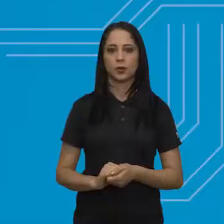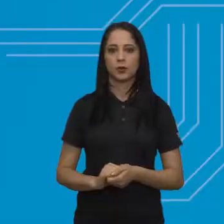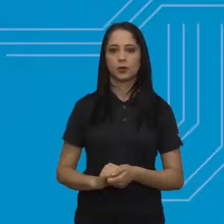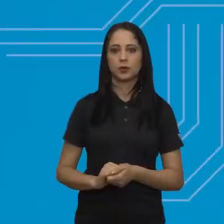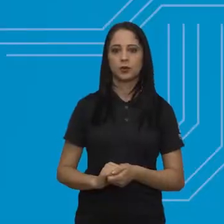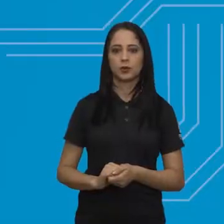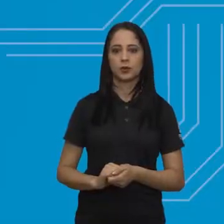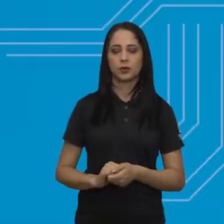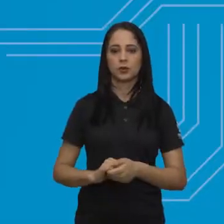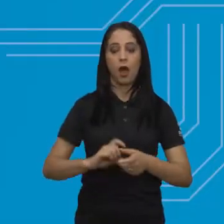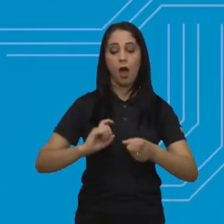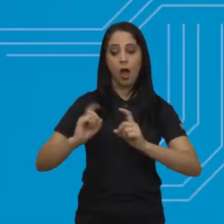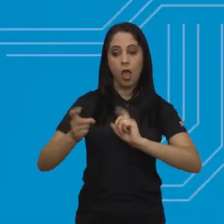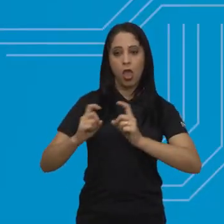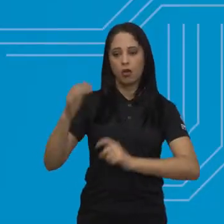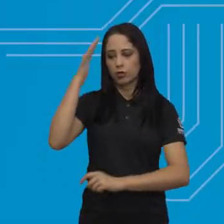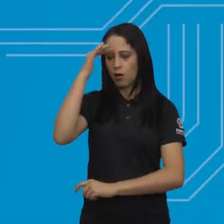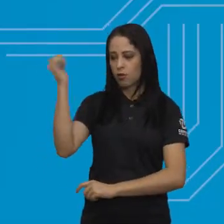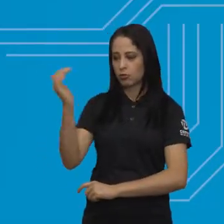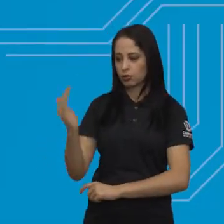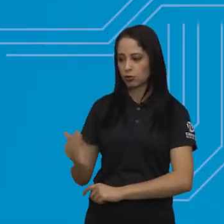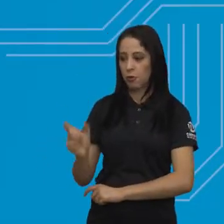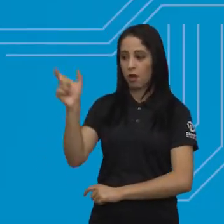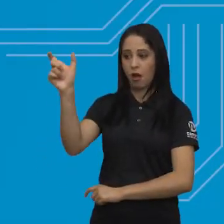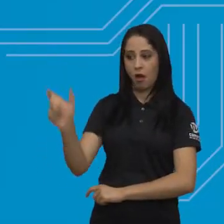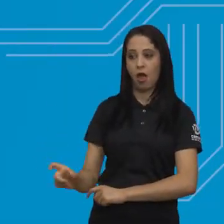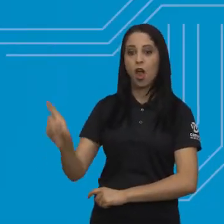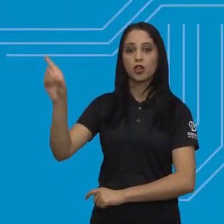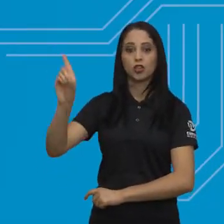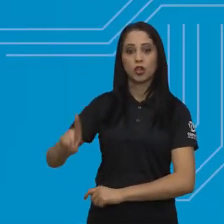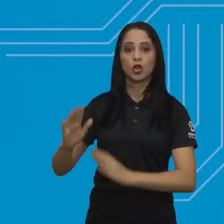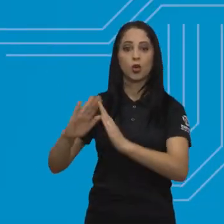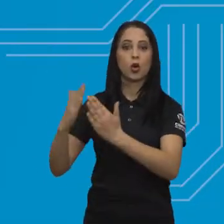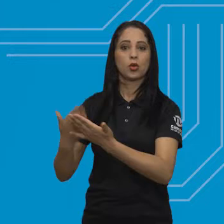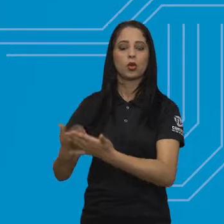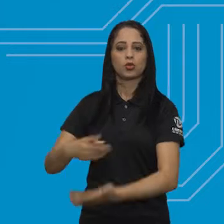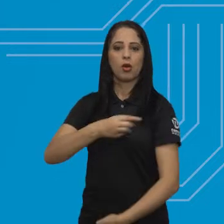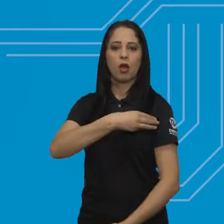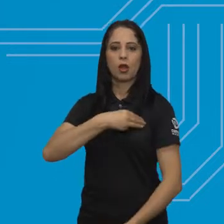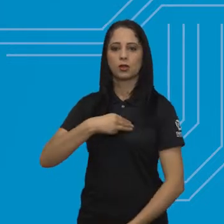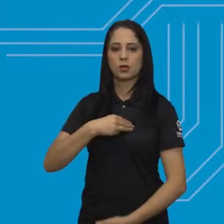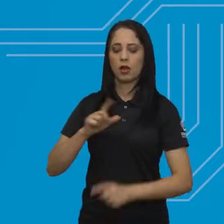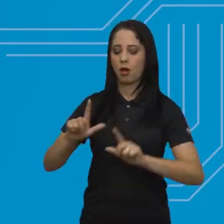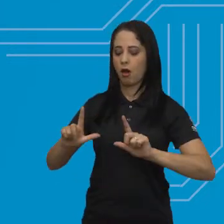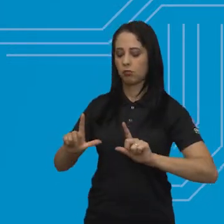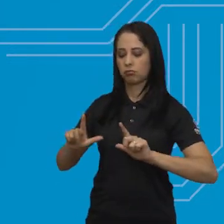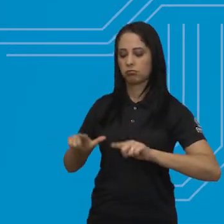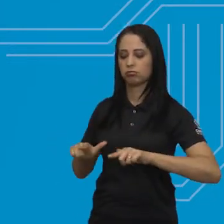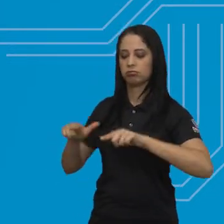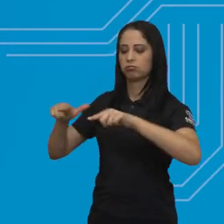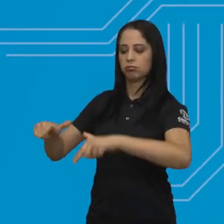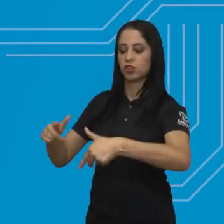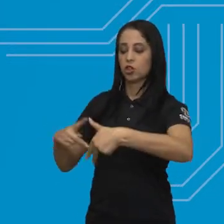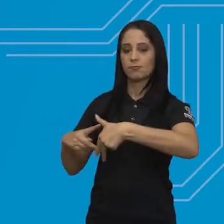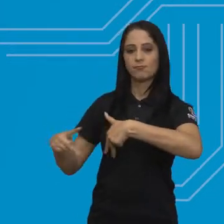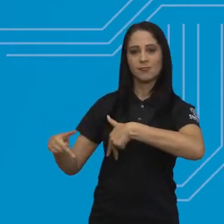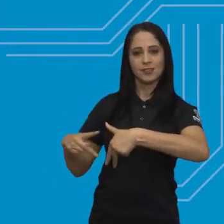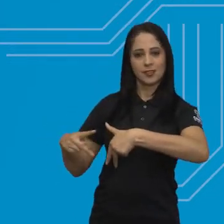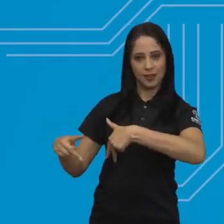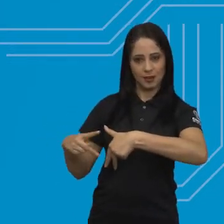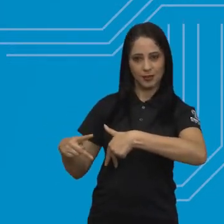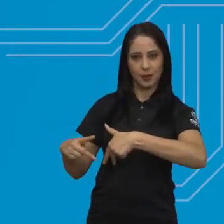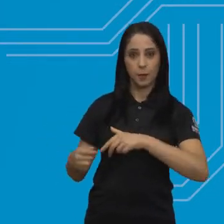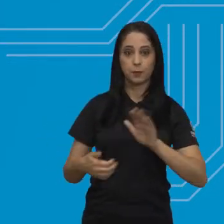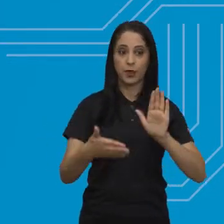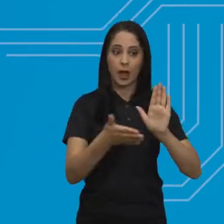ocorrência E durante sessão solene a câmara homenageou com Título de Cidadão joseense o atual diretor da Escola do Senai de